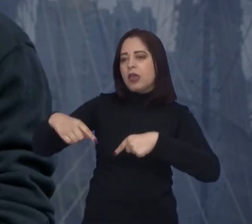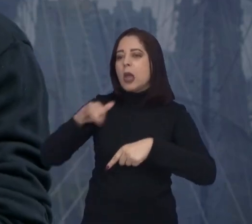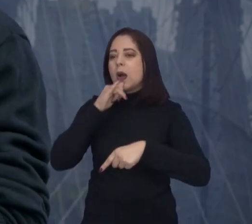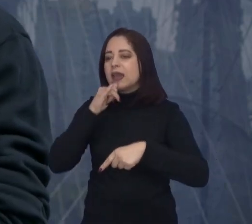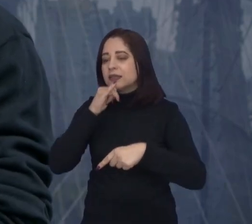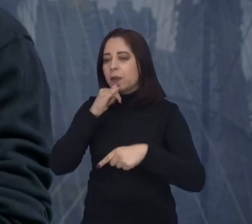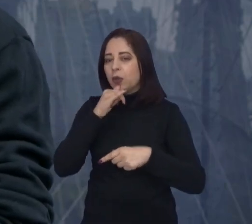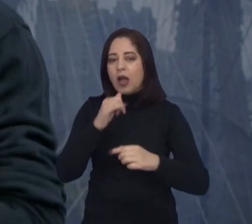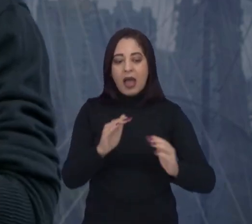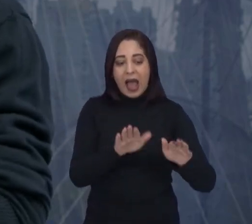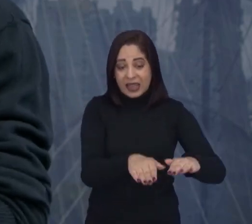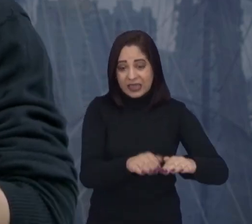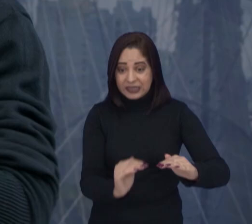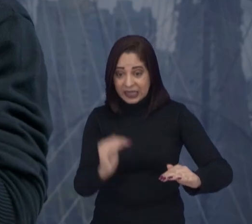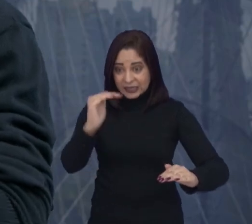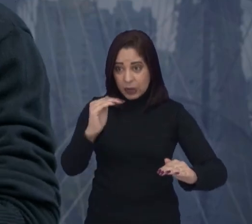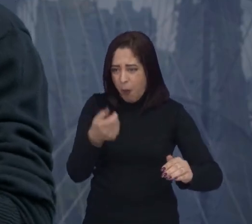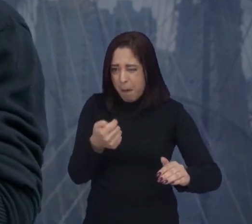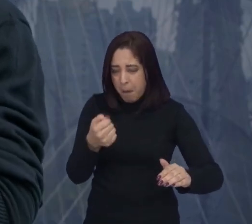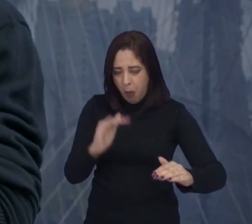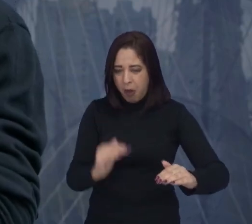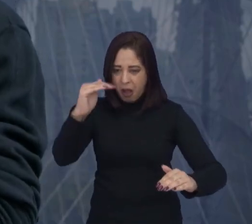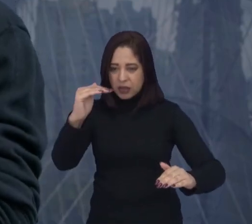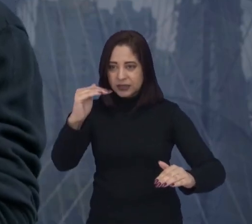da adolescência e não tem